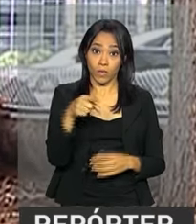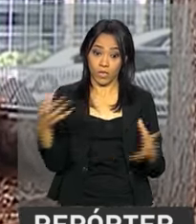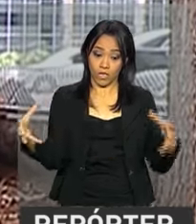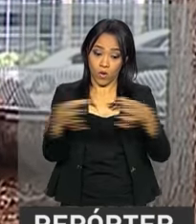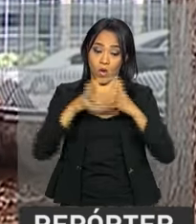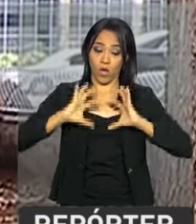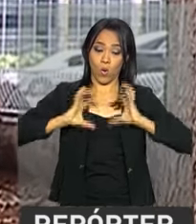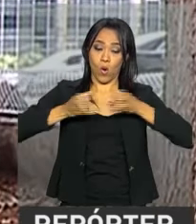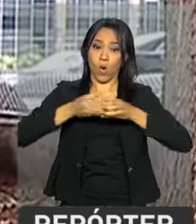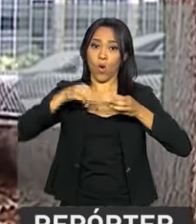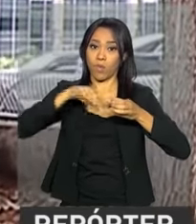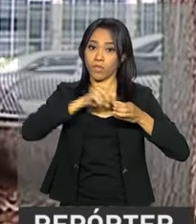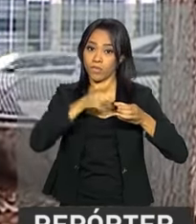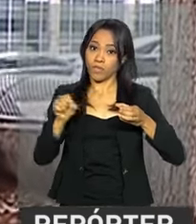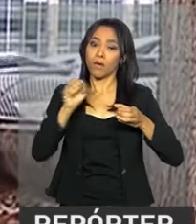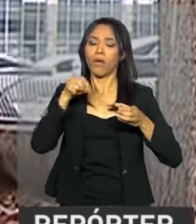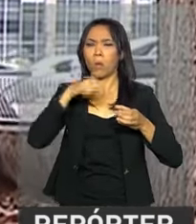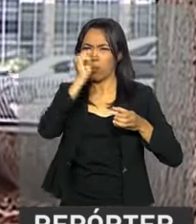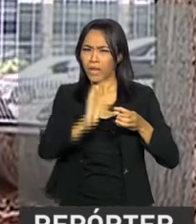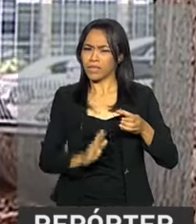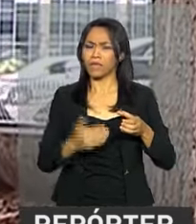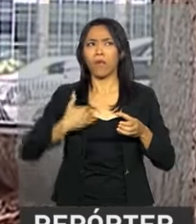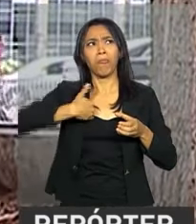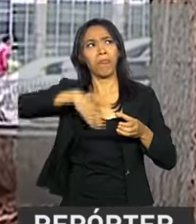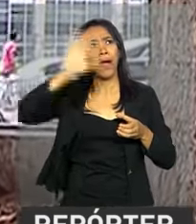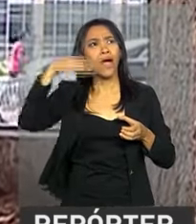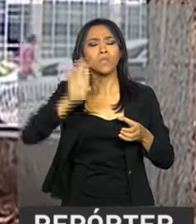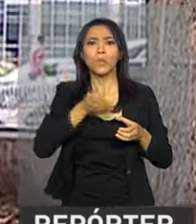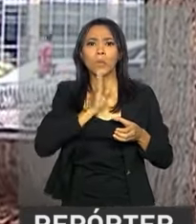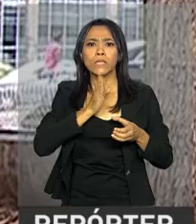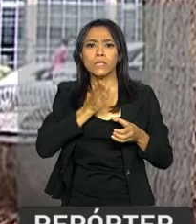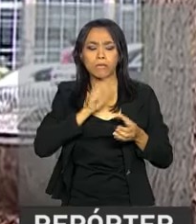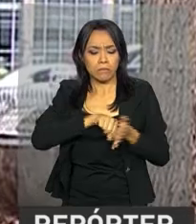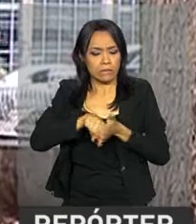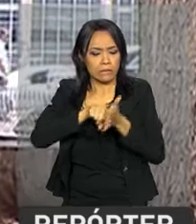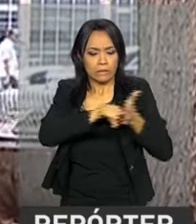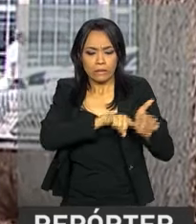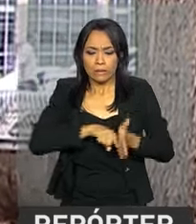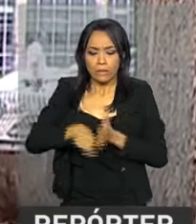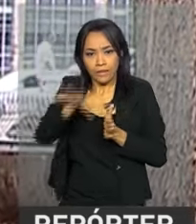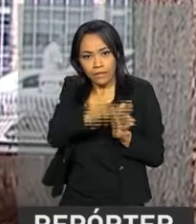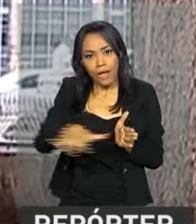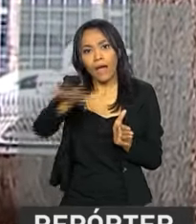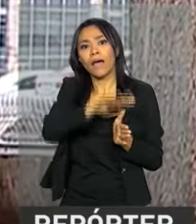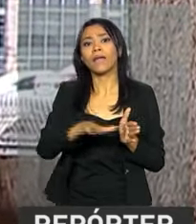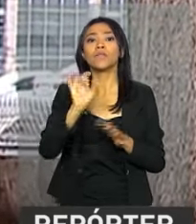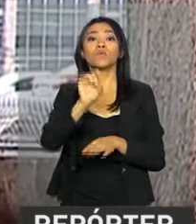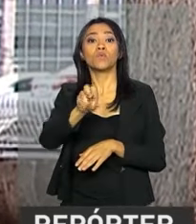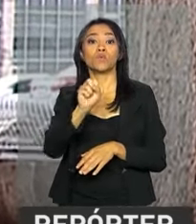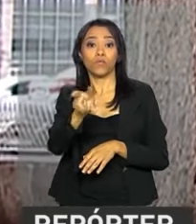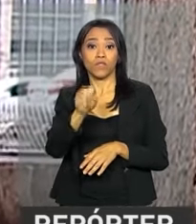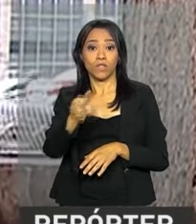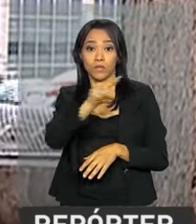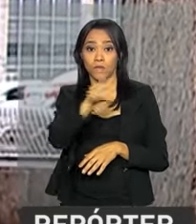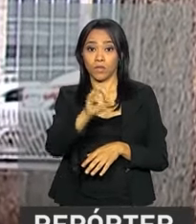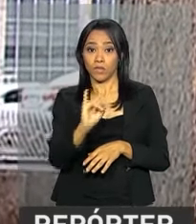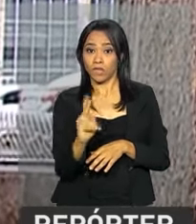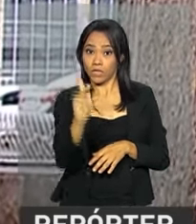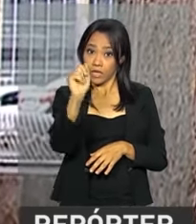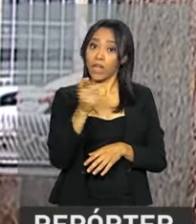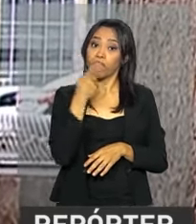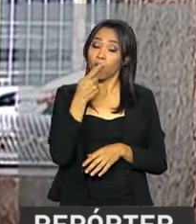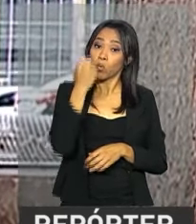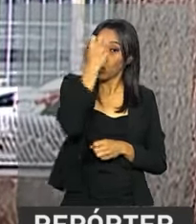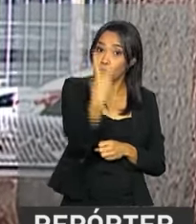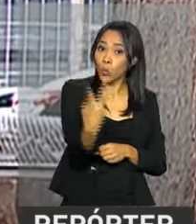orçamento que o Brasil é o país que mais acumula conhecimento sobre o vírus zica ele mencionou as duas vacinas que estão sendo